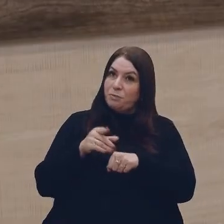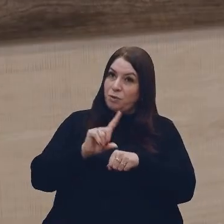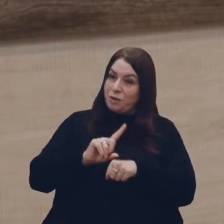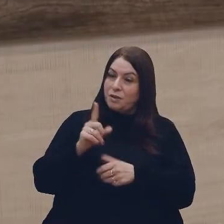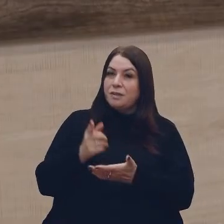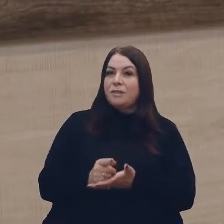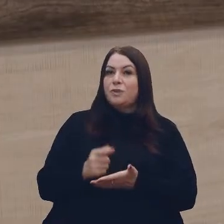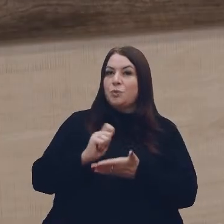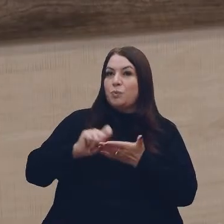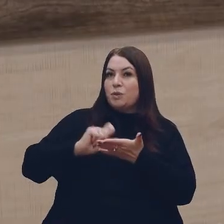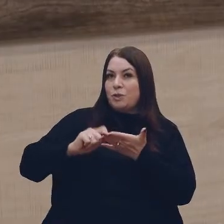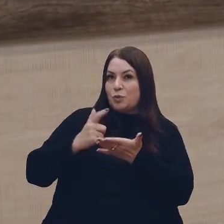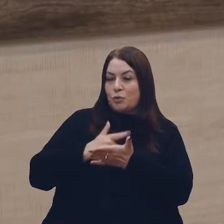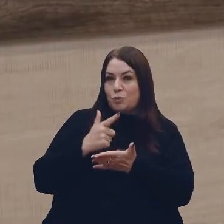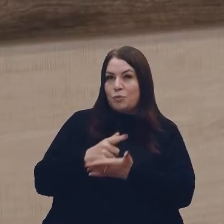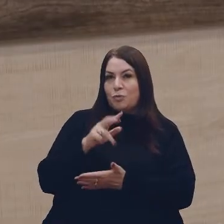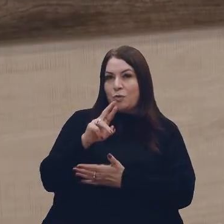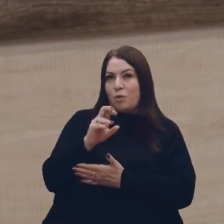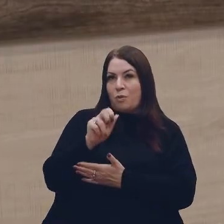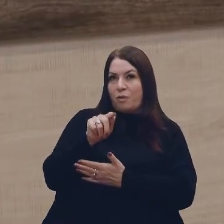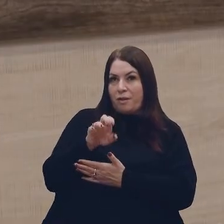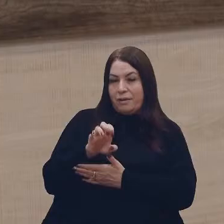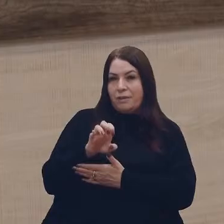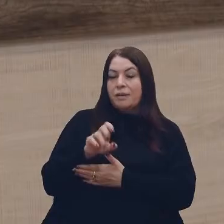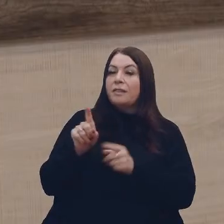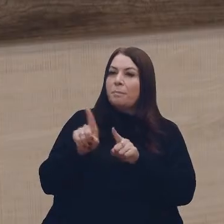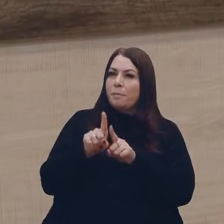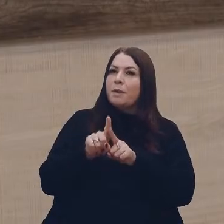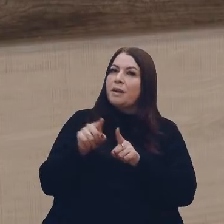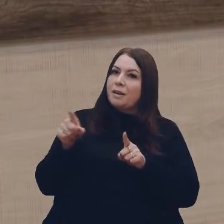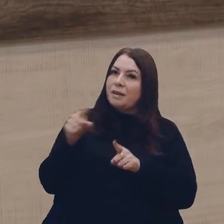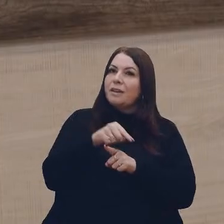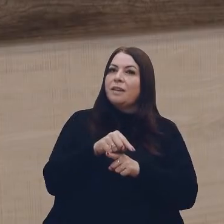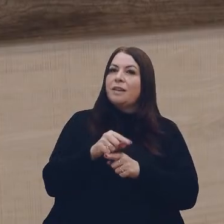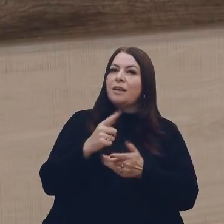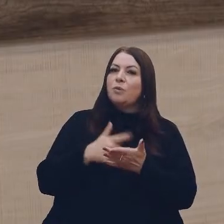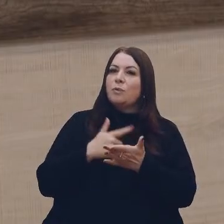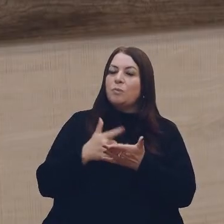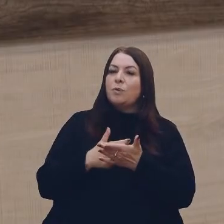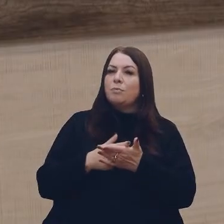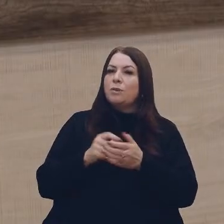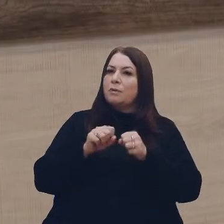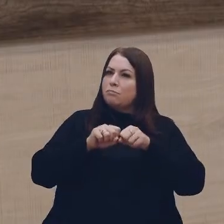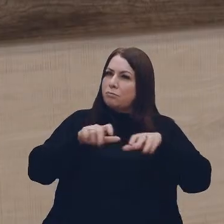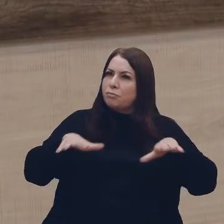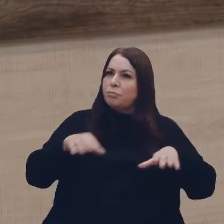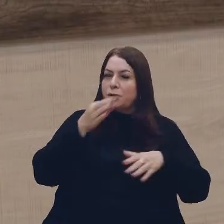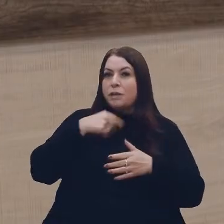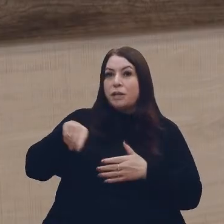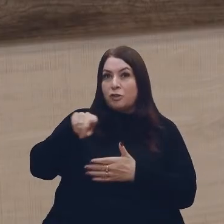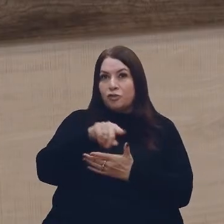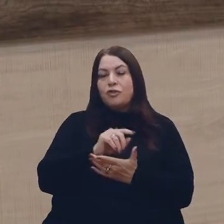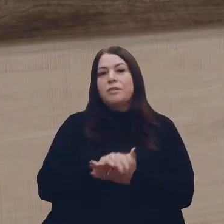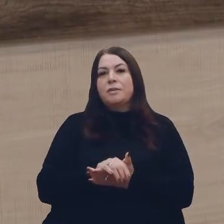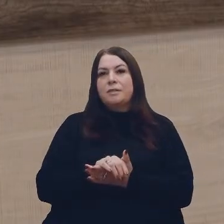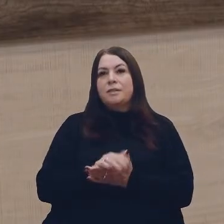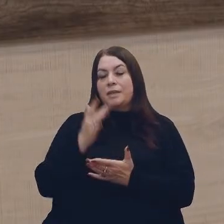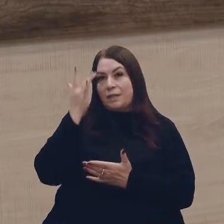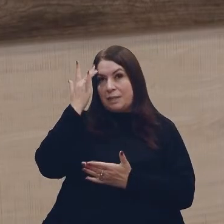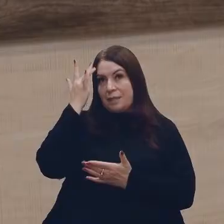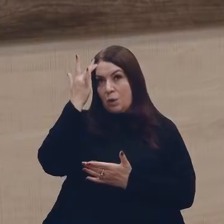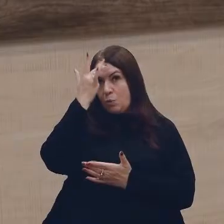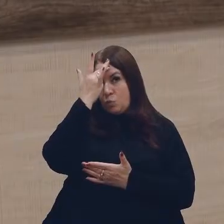conversar aqui com o escritor Roque Júnior, ele que nos brindou aqui com a obra que tem repercutido em Caxias do Sul,